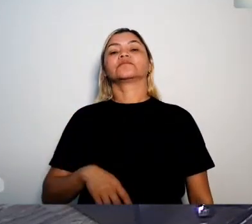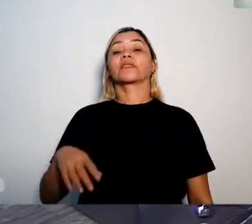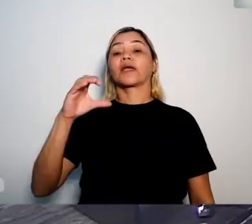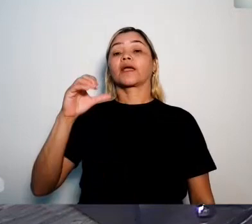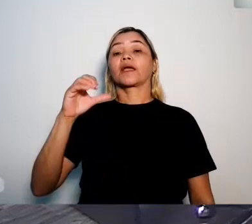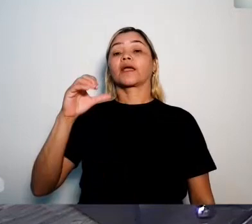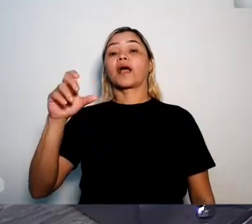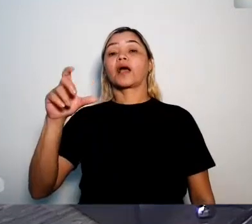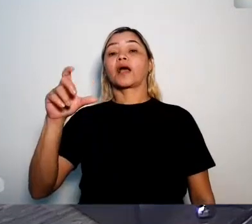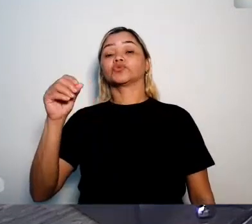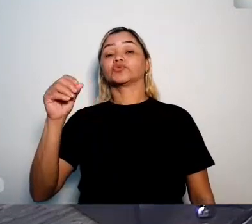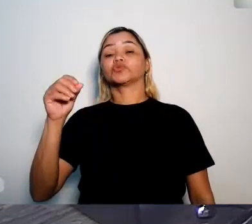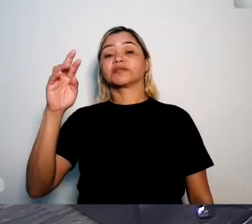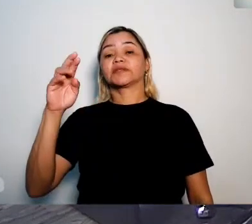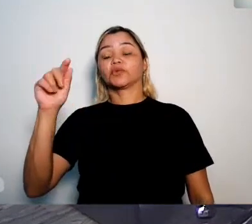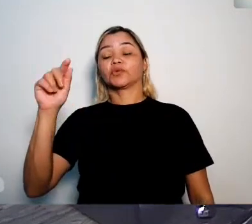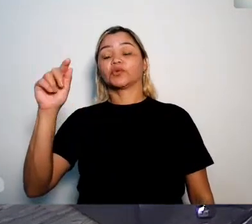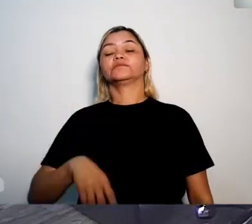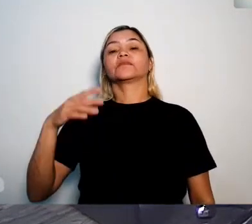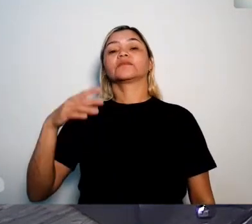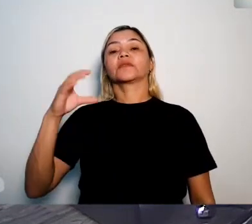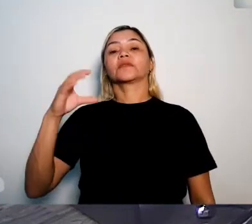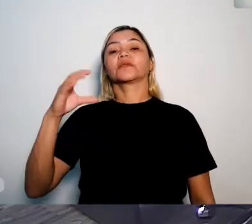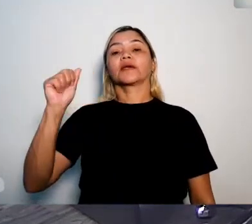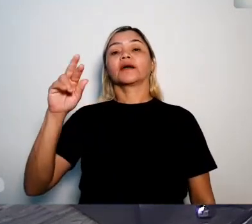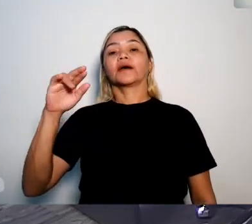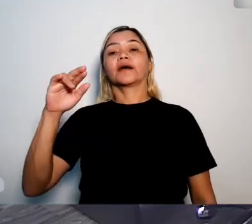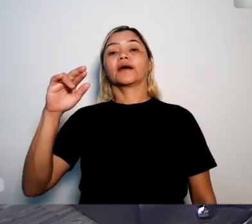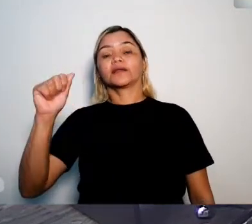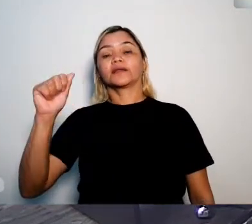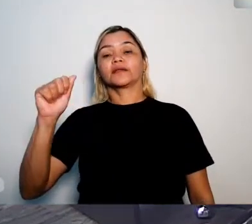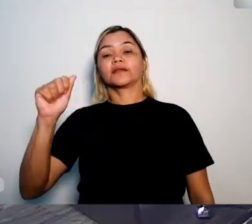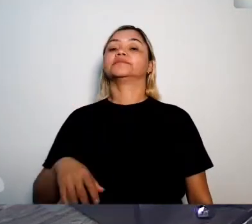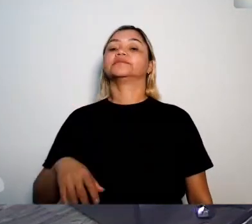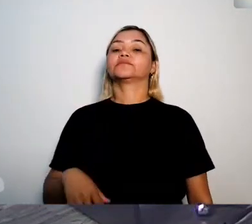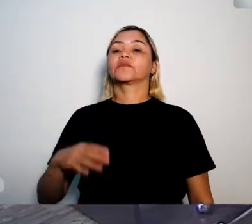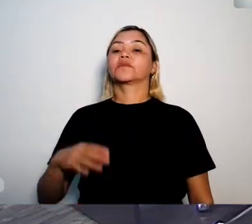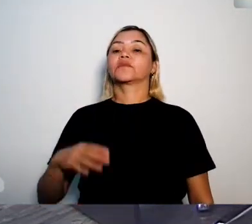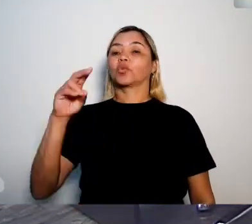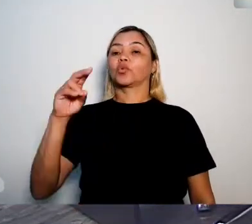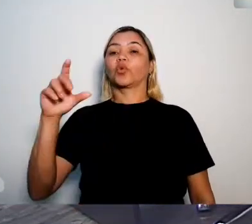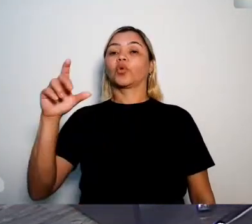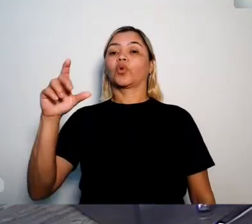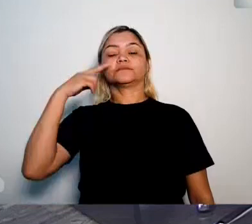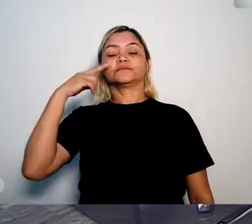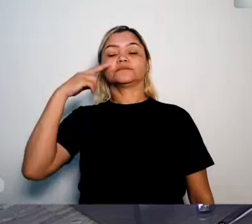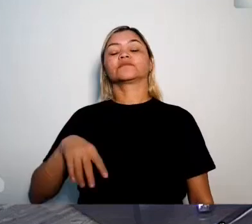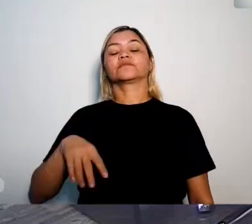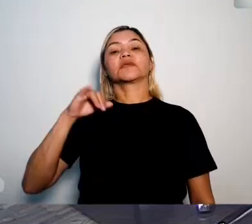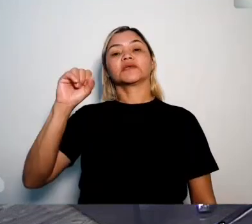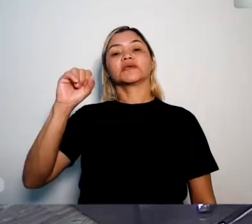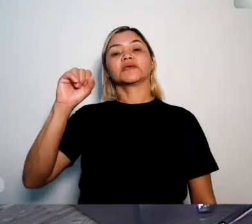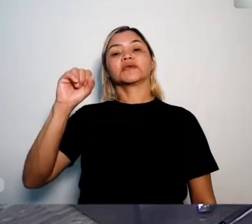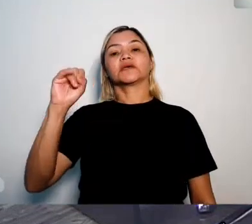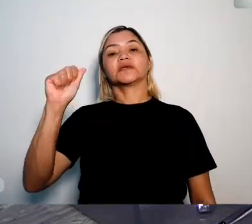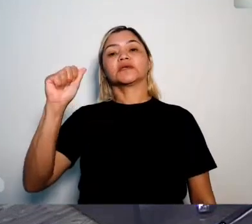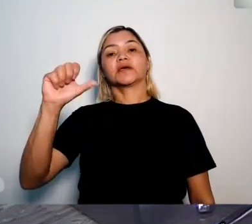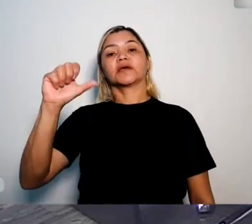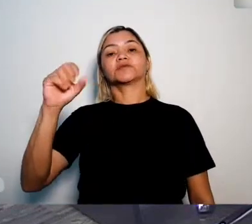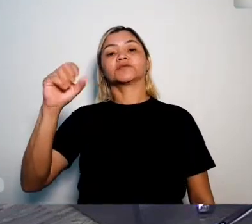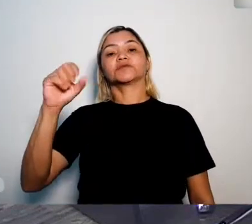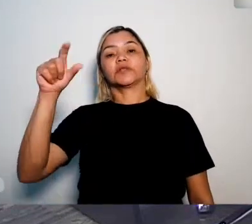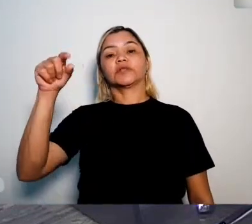Presente. Vereador Carreira. Presente. Vereador Kula. Presente. Vereador Isaías Colino. Presente. Vereadora